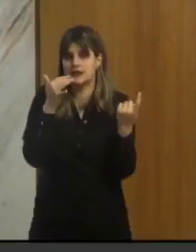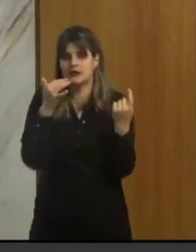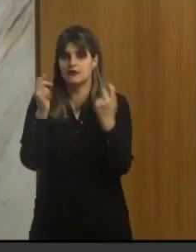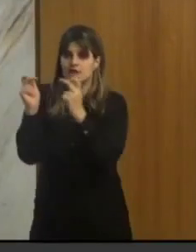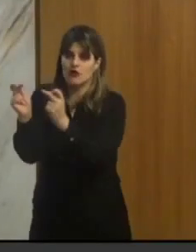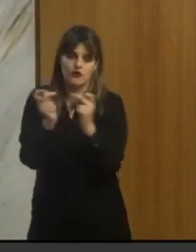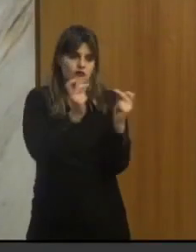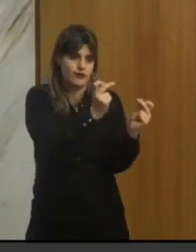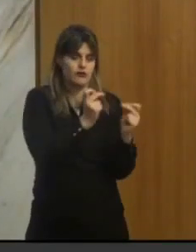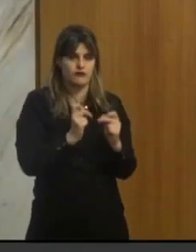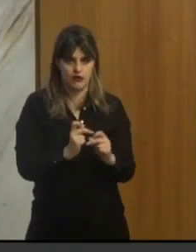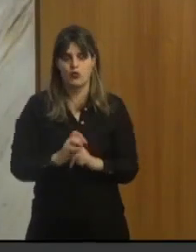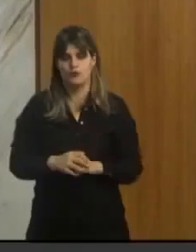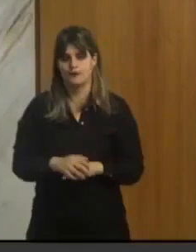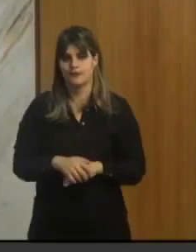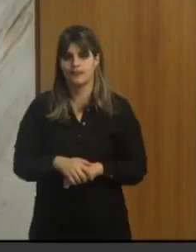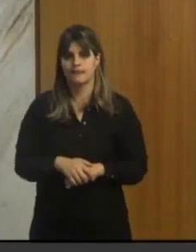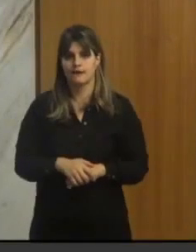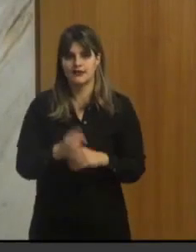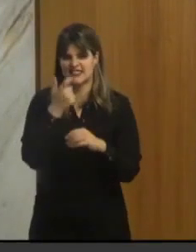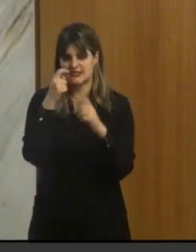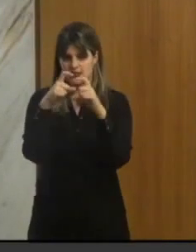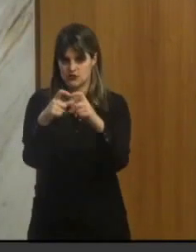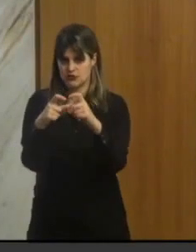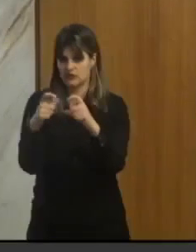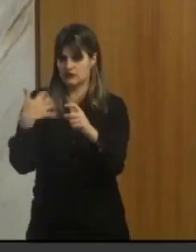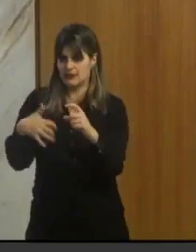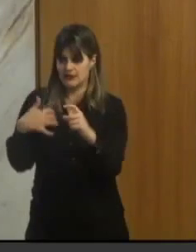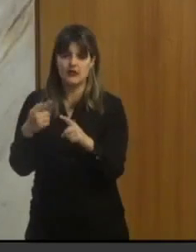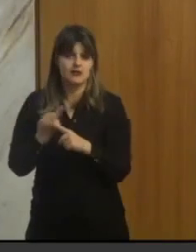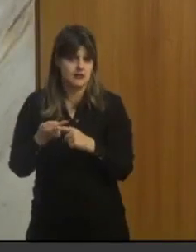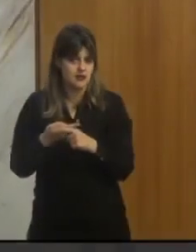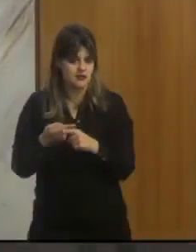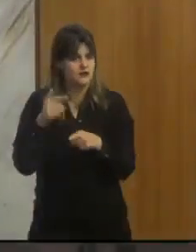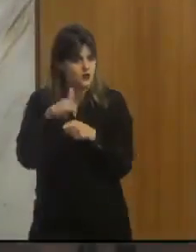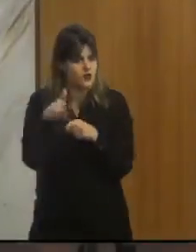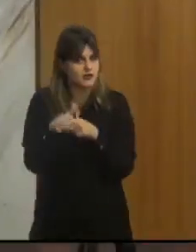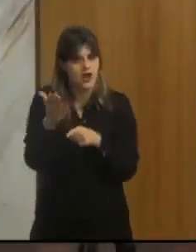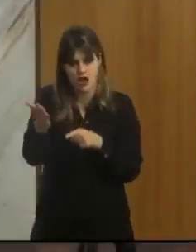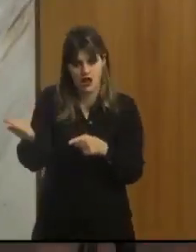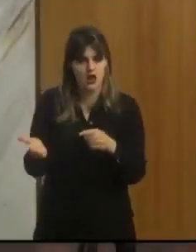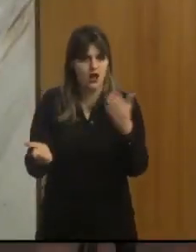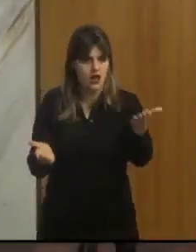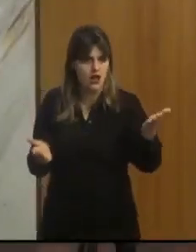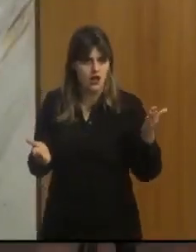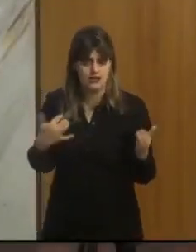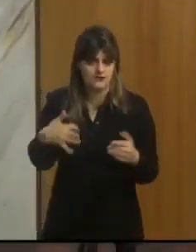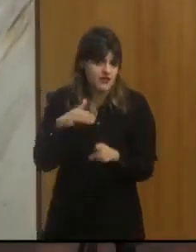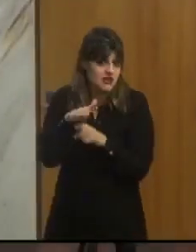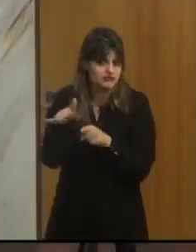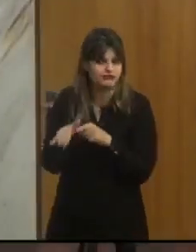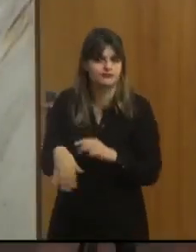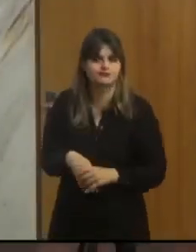manteve este apontamento dos azulejos sevilhanos da Aresta. É muito interessante a existência destes